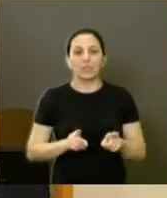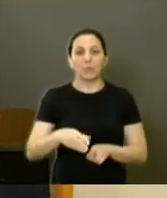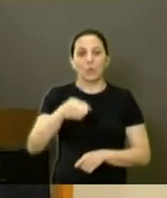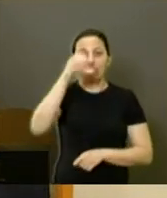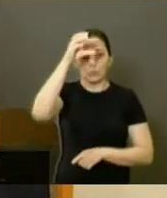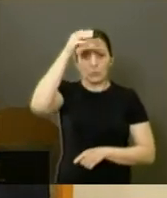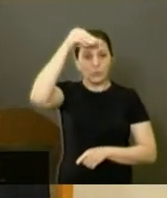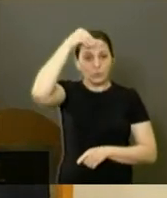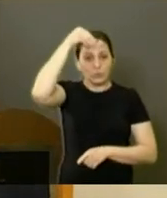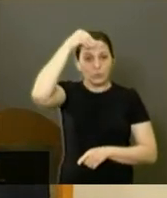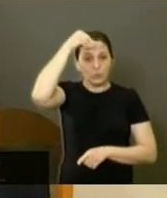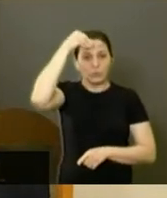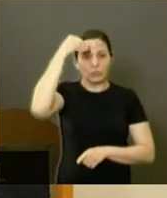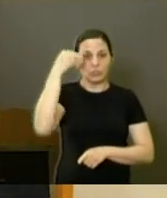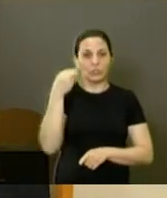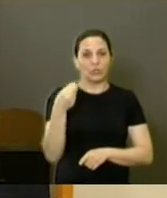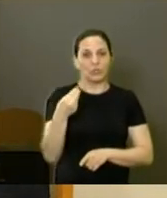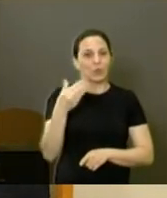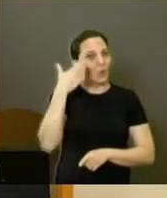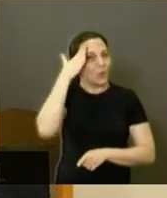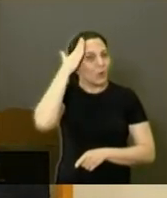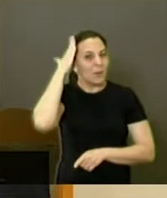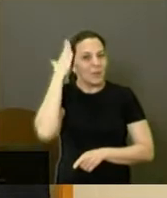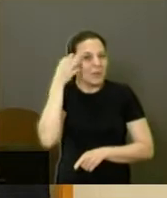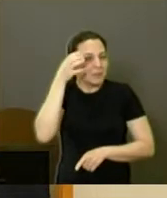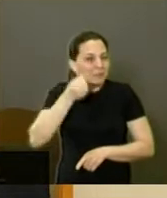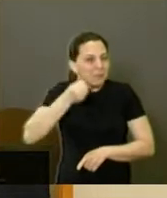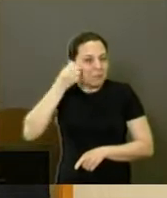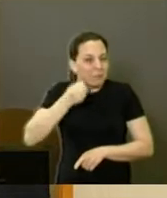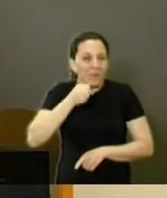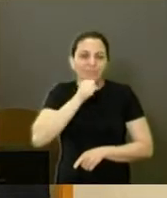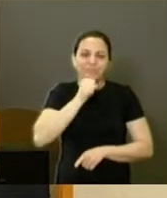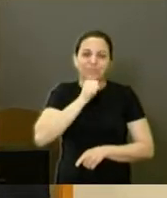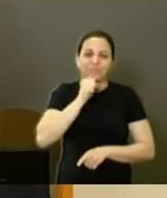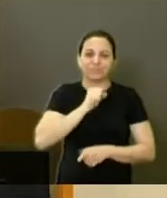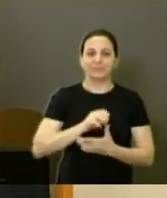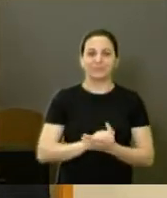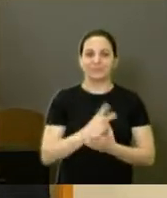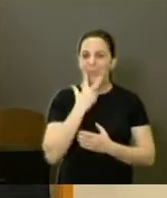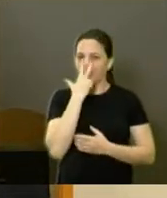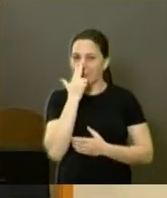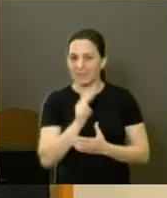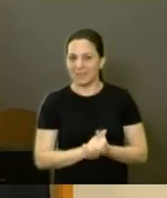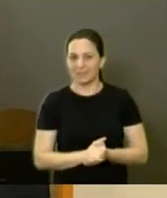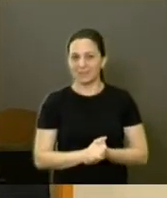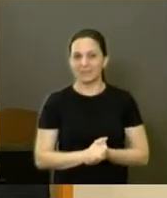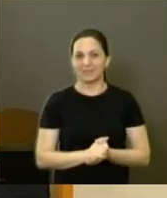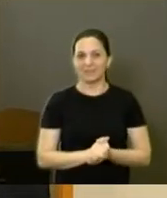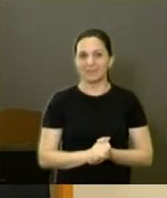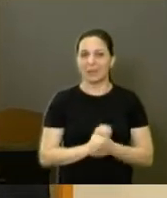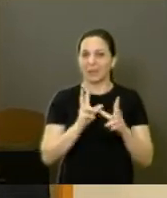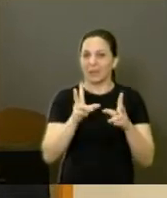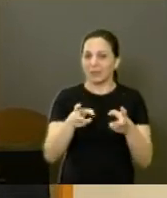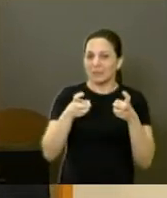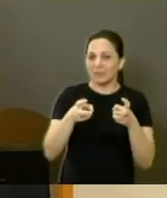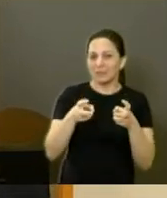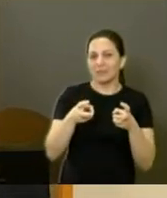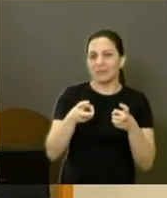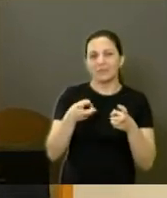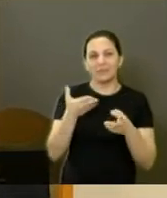o seu cabelo está mais branquinho. Desculpa falar assim, né? Não tive como não notar, faz um tempo que a gente não se